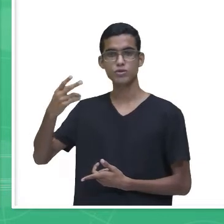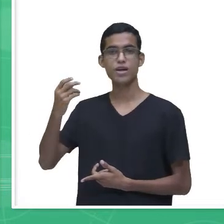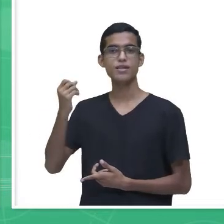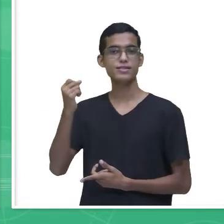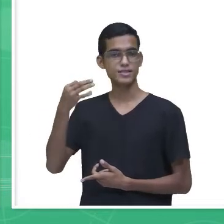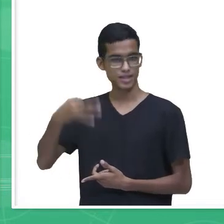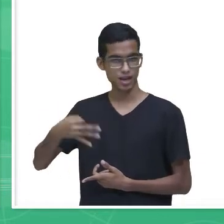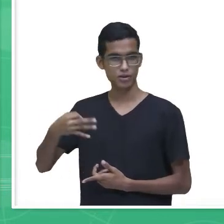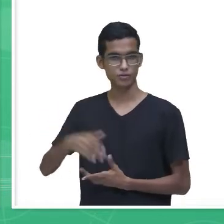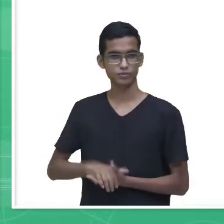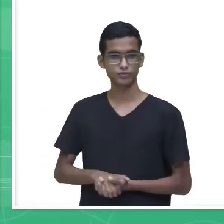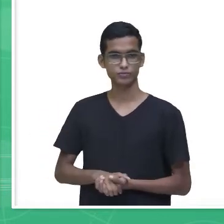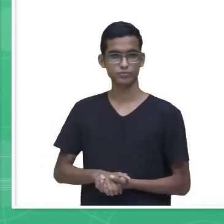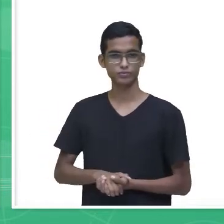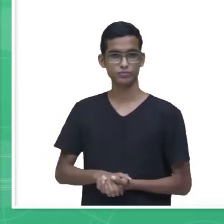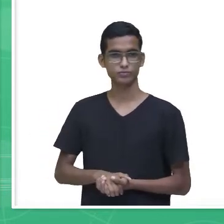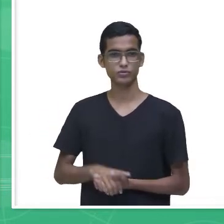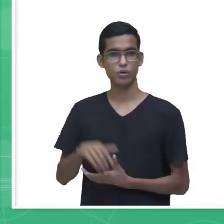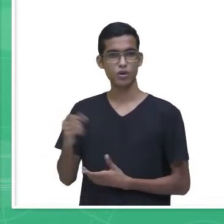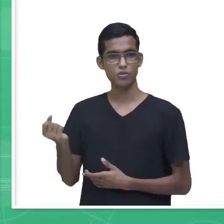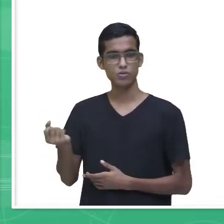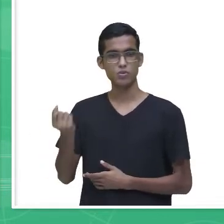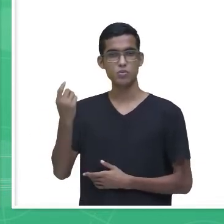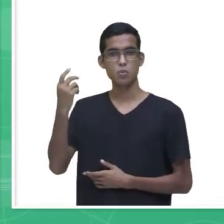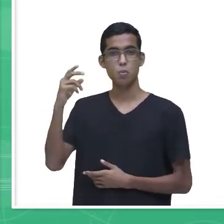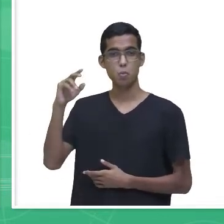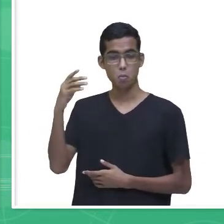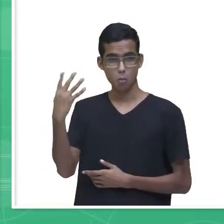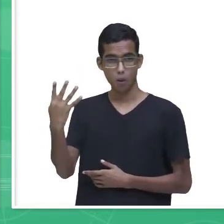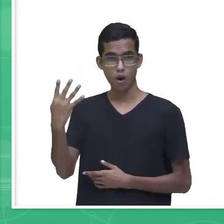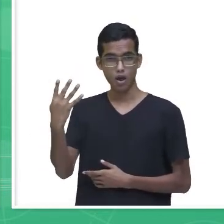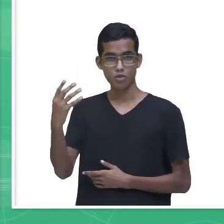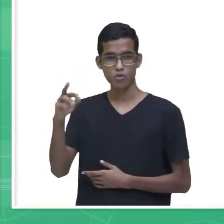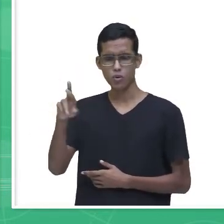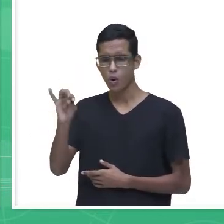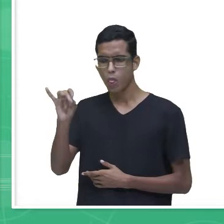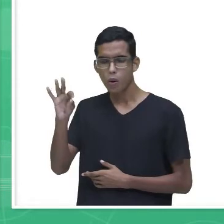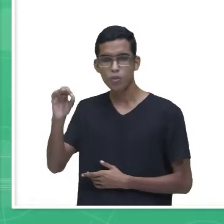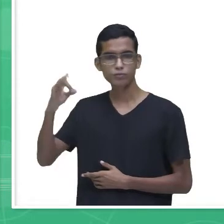creio que o verbo romper, roto, correto.